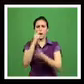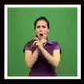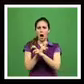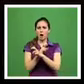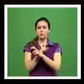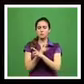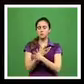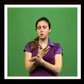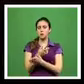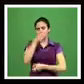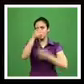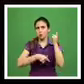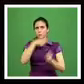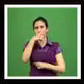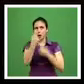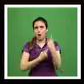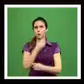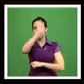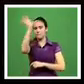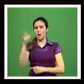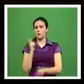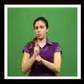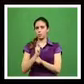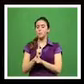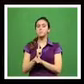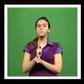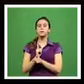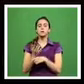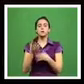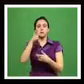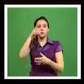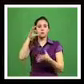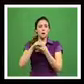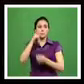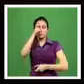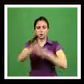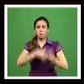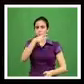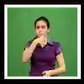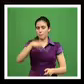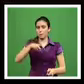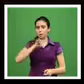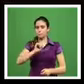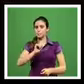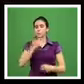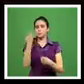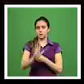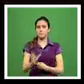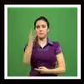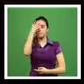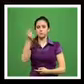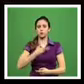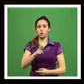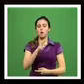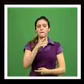Áustria, teremos alguns comunicadores desses países. No que toca aos comunicadores de Portugal, teremos, por exemplo, o professor